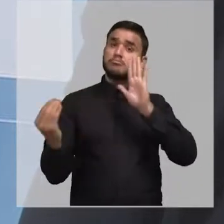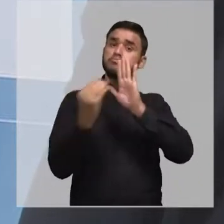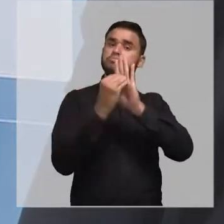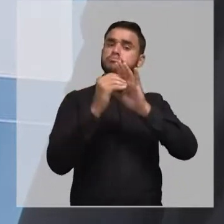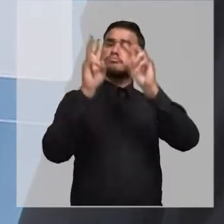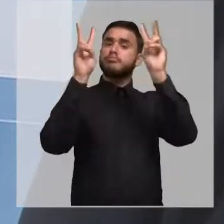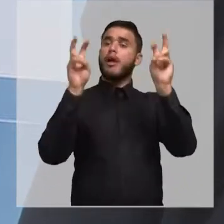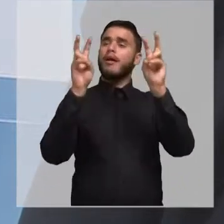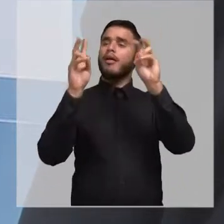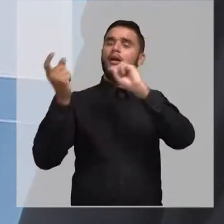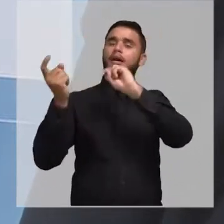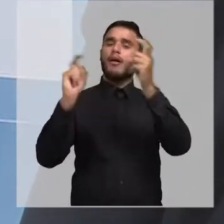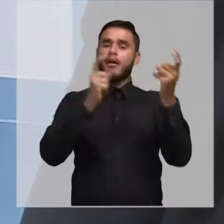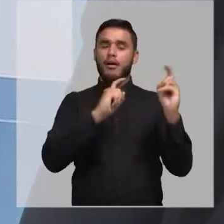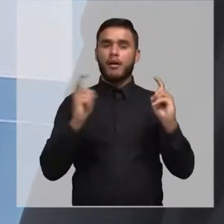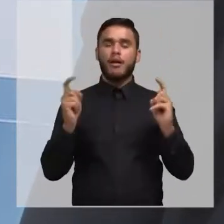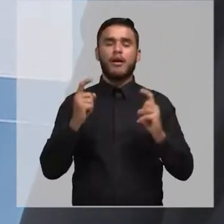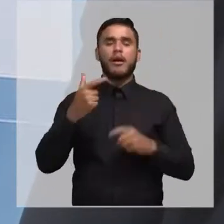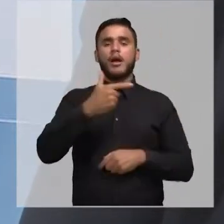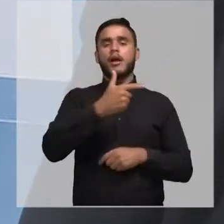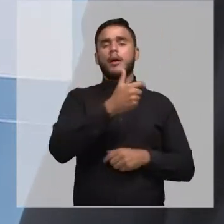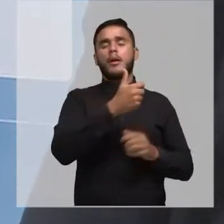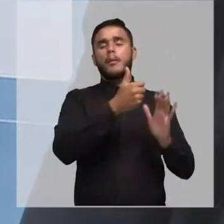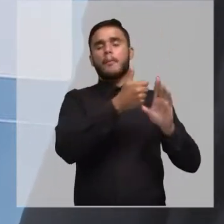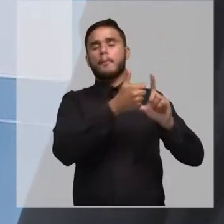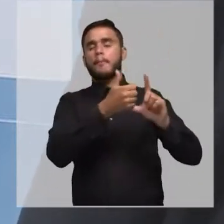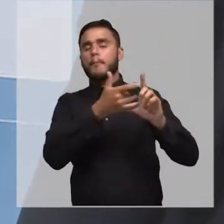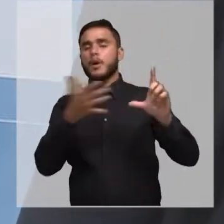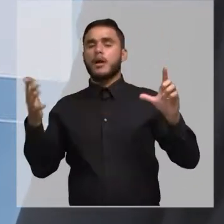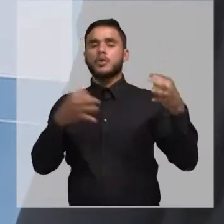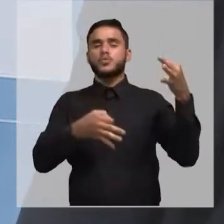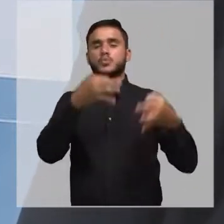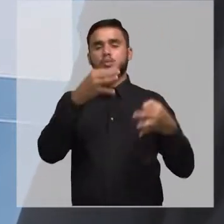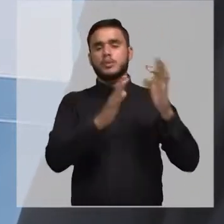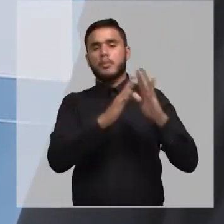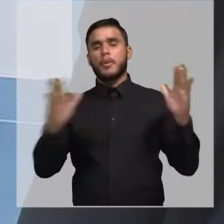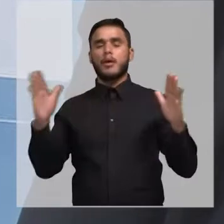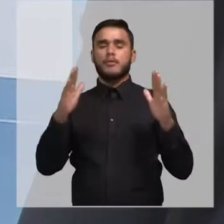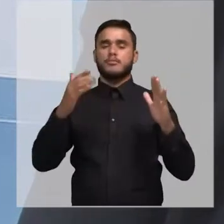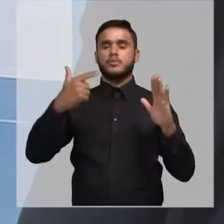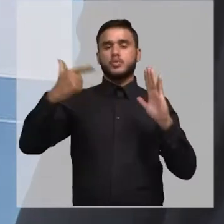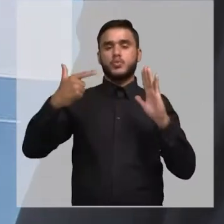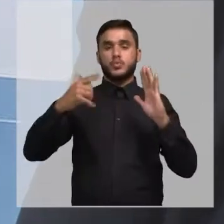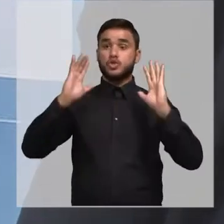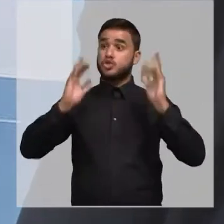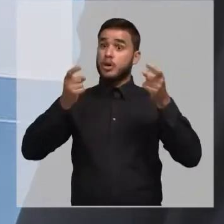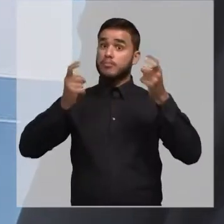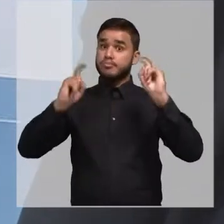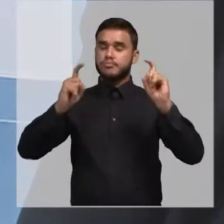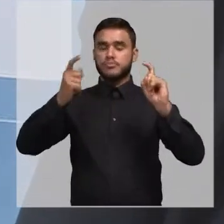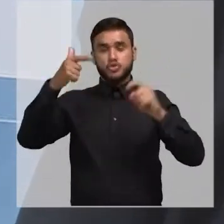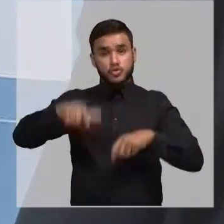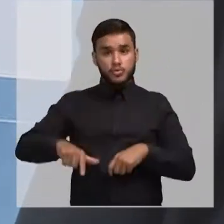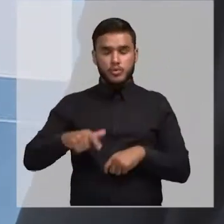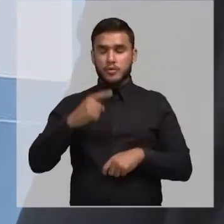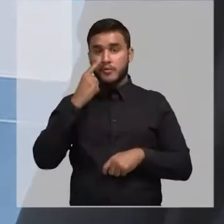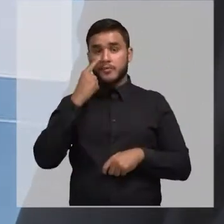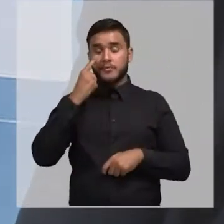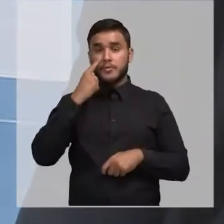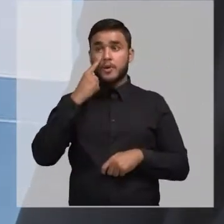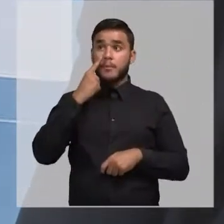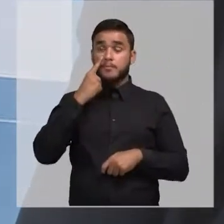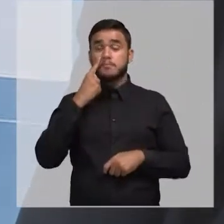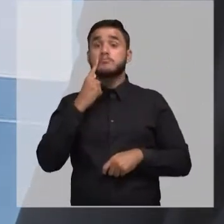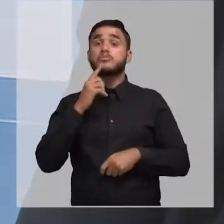a questão da segunda instância, porque tem uma questão, foi pautada 2 vezes, vai ser pautada pela 3ª vez